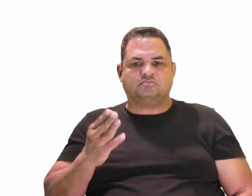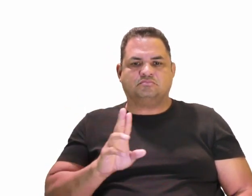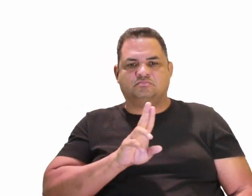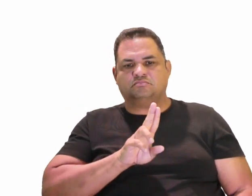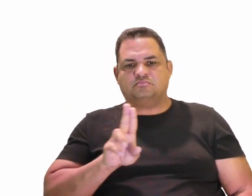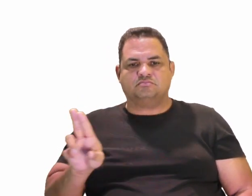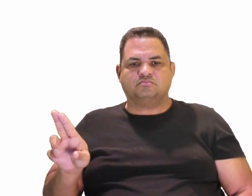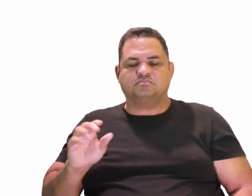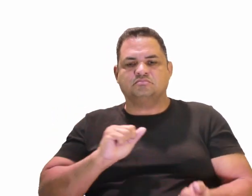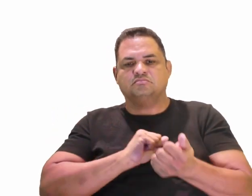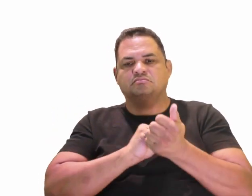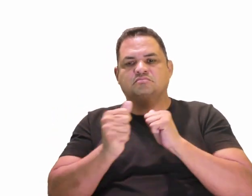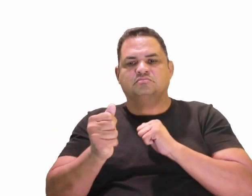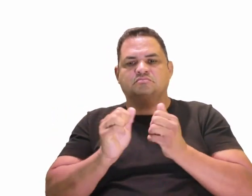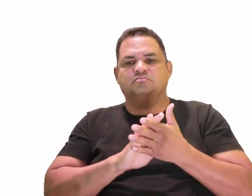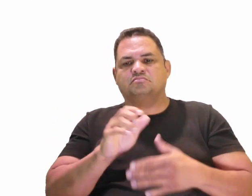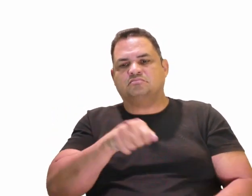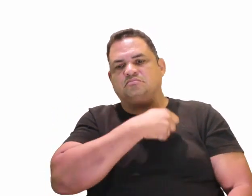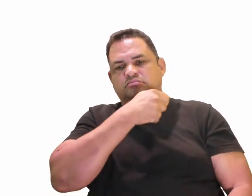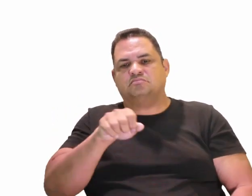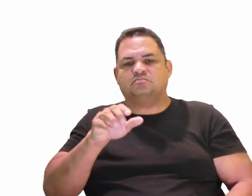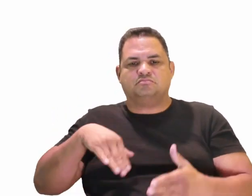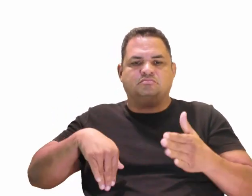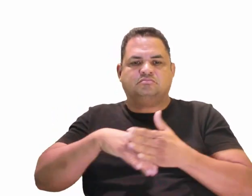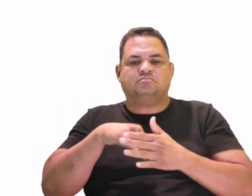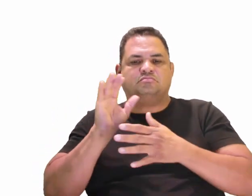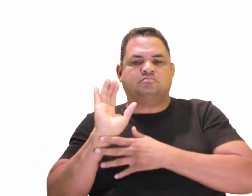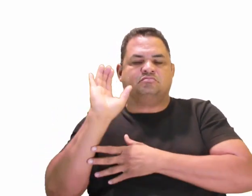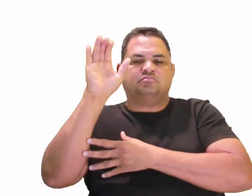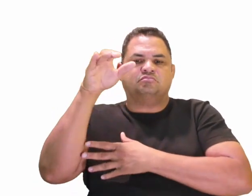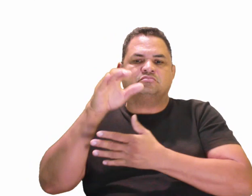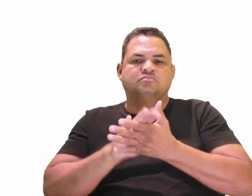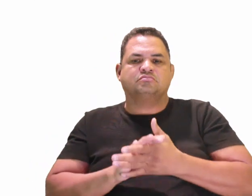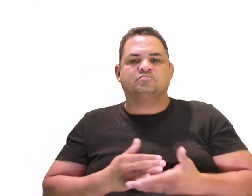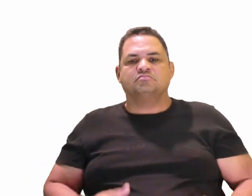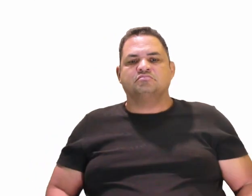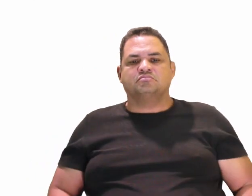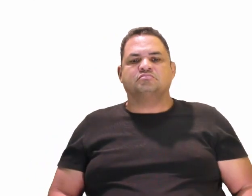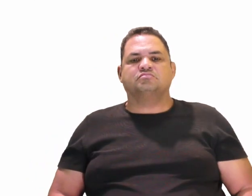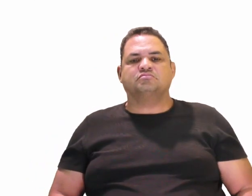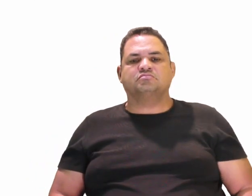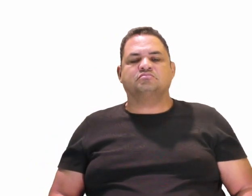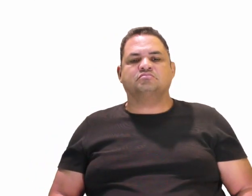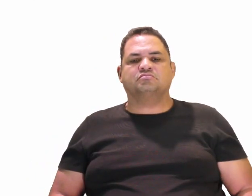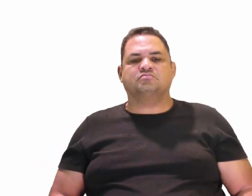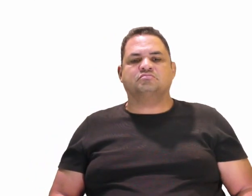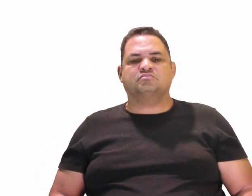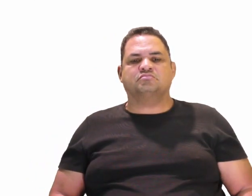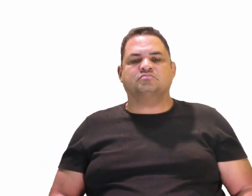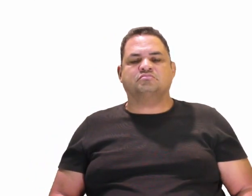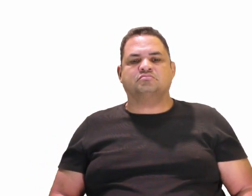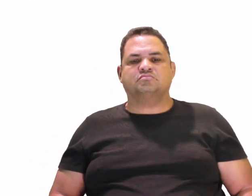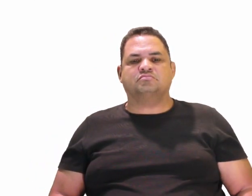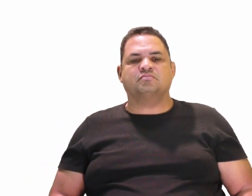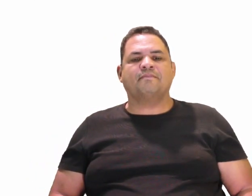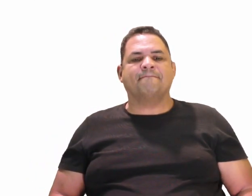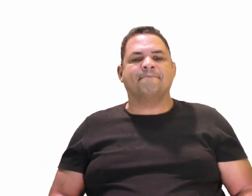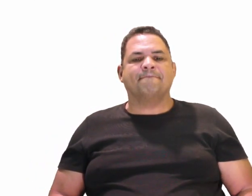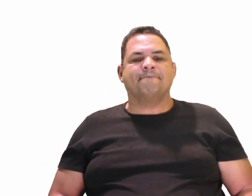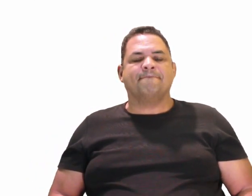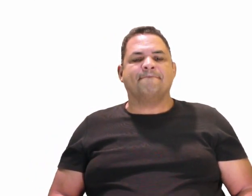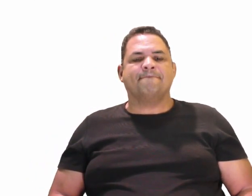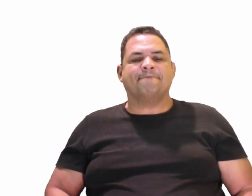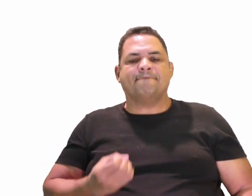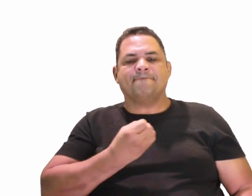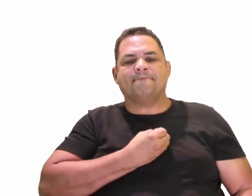nome dos esportes, tênis, futebol, basquete, futebol americano e beisebol.